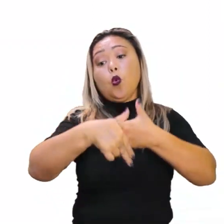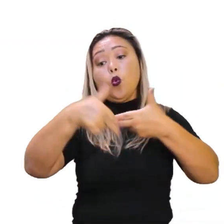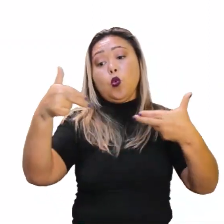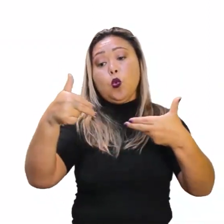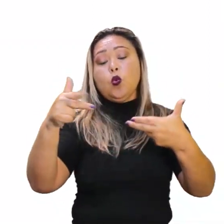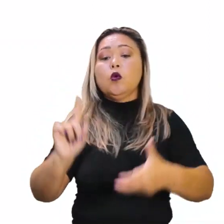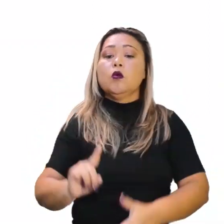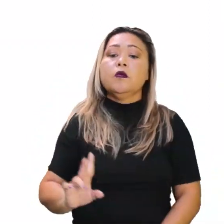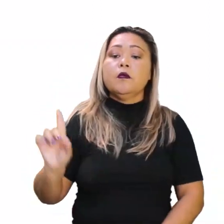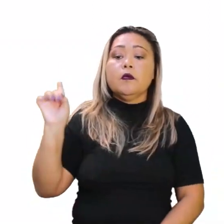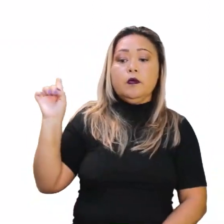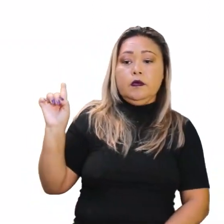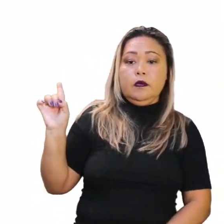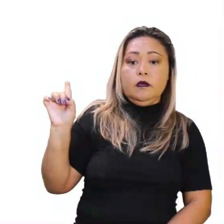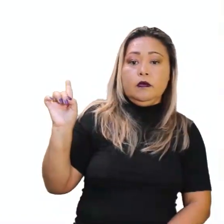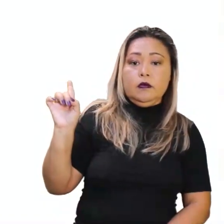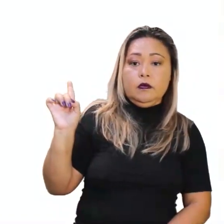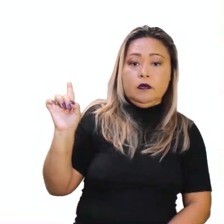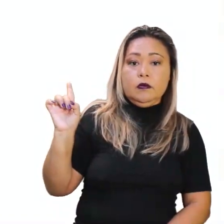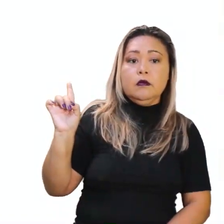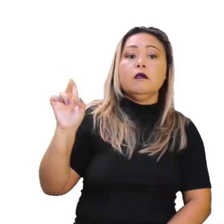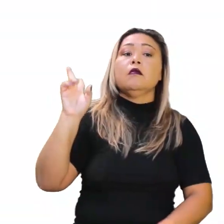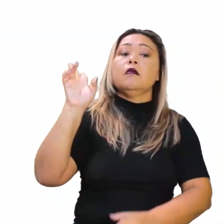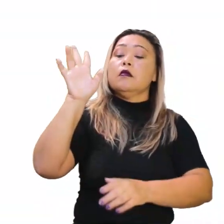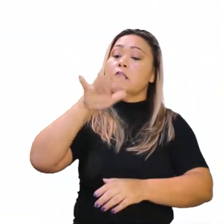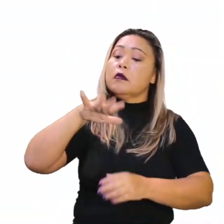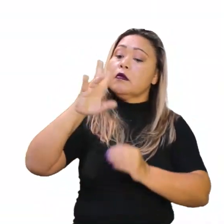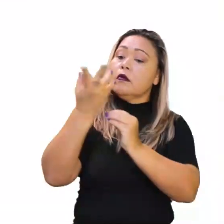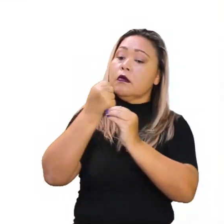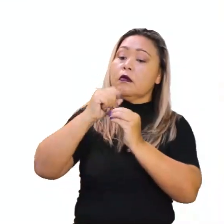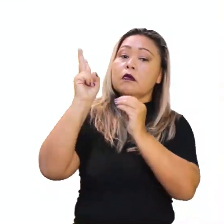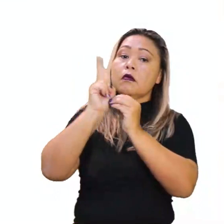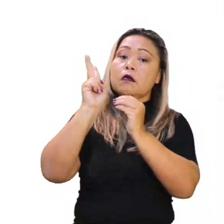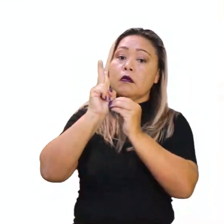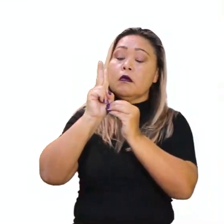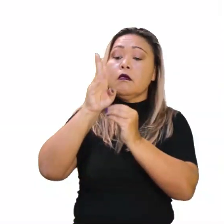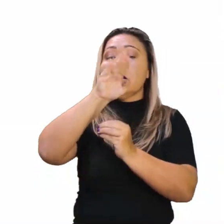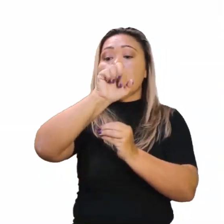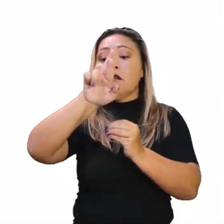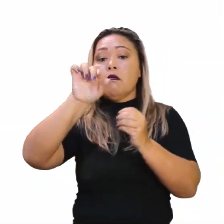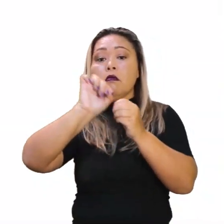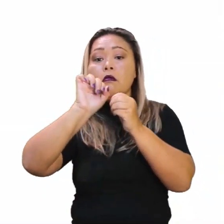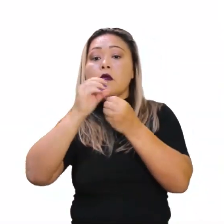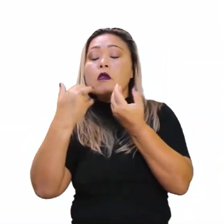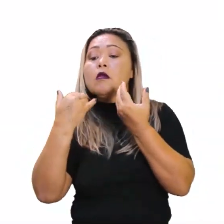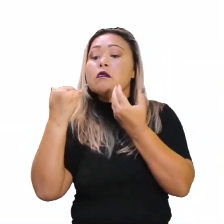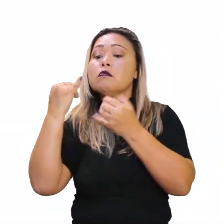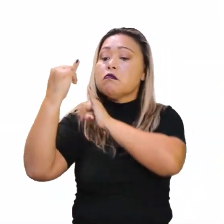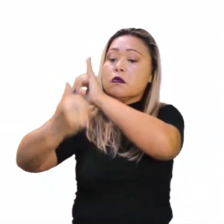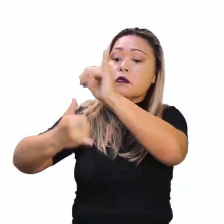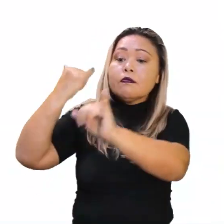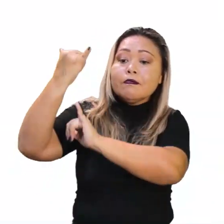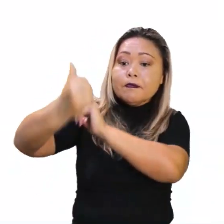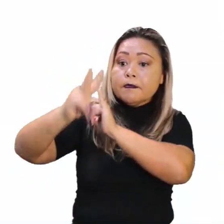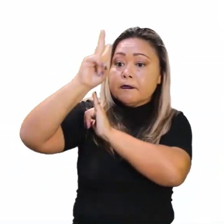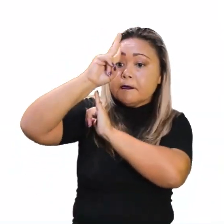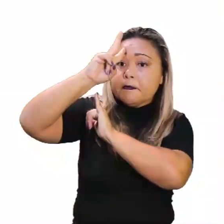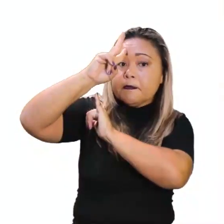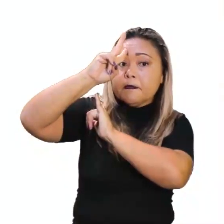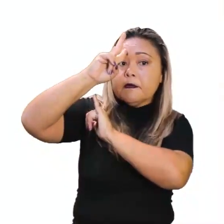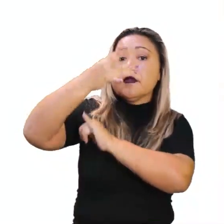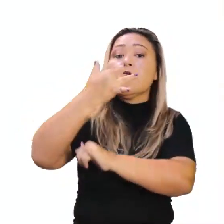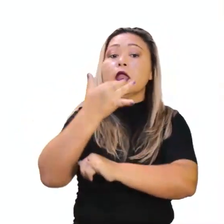etnia. Veja bem, na arte indígena, as formas do barro contam histórias.